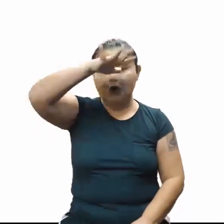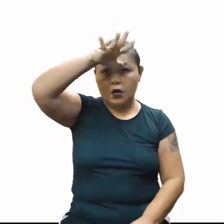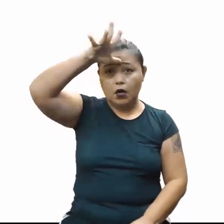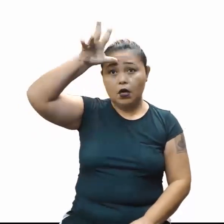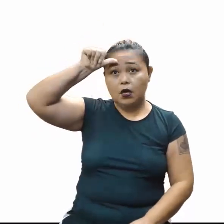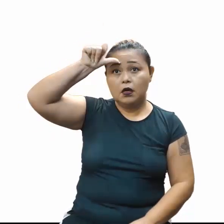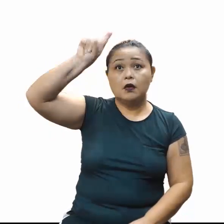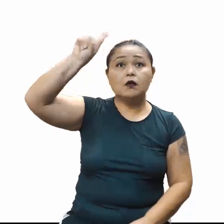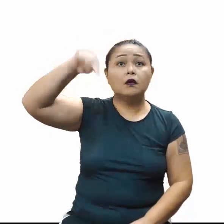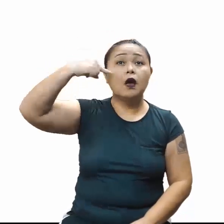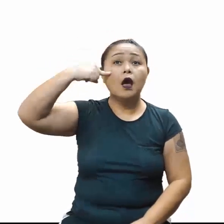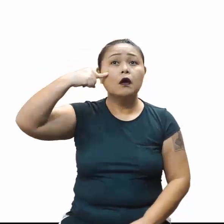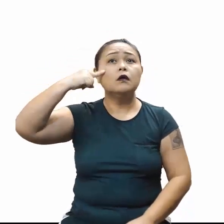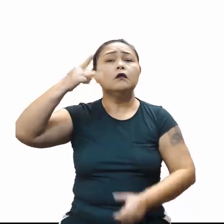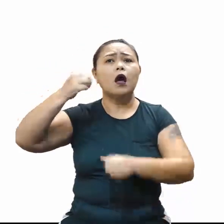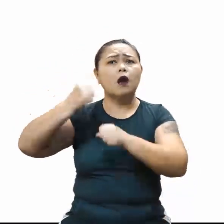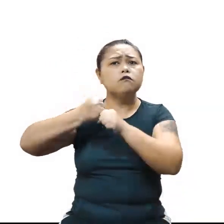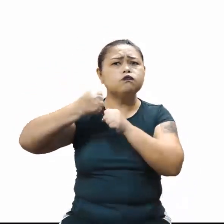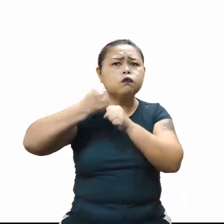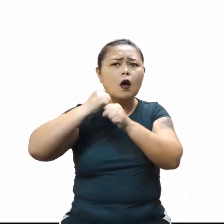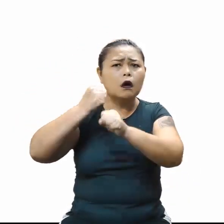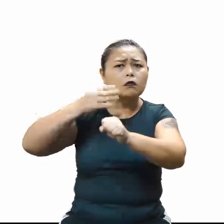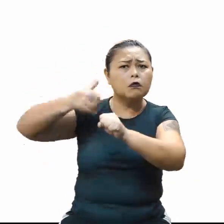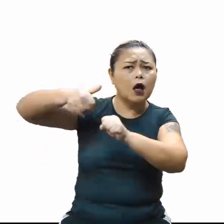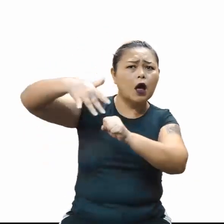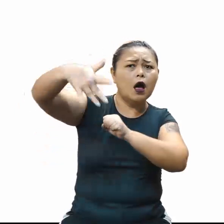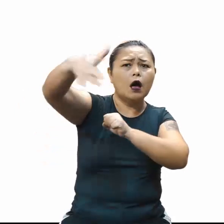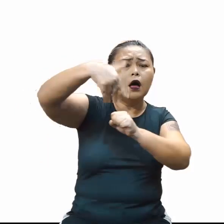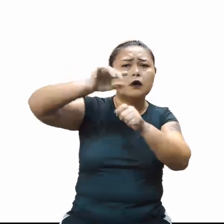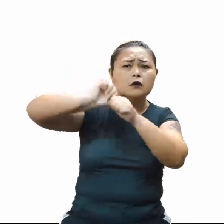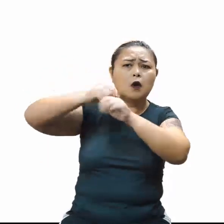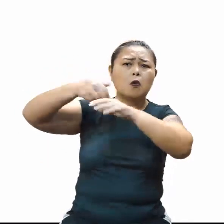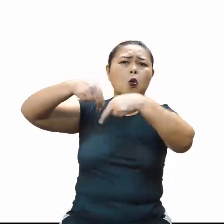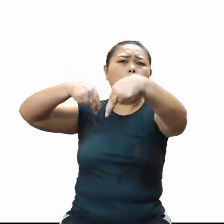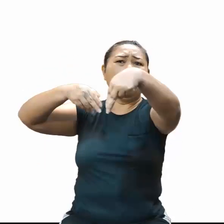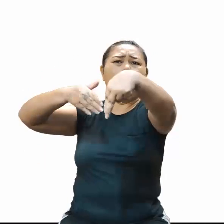que destinava a tirar o isolamento da região do extremo norte do país.